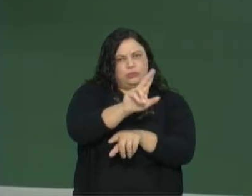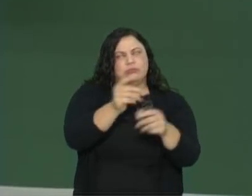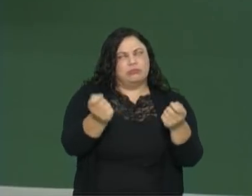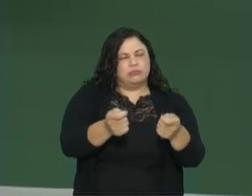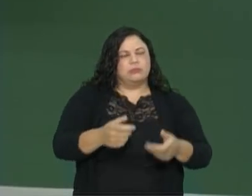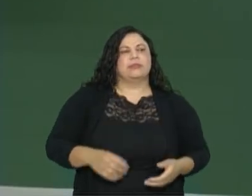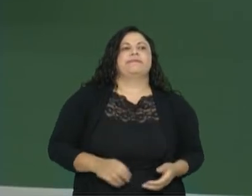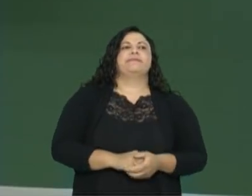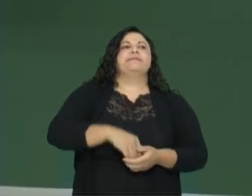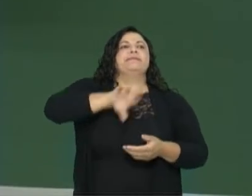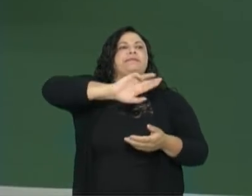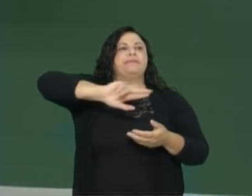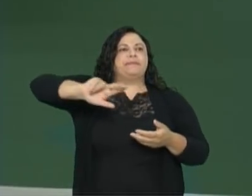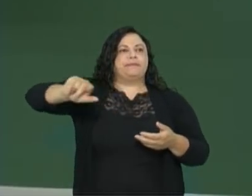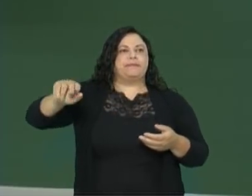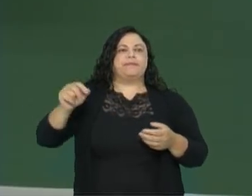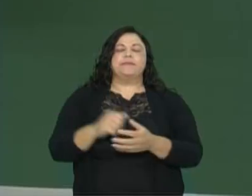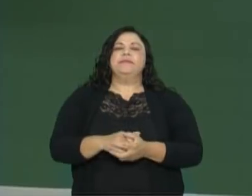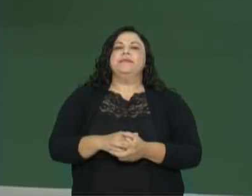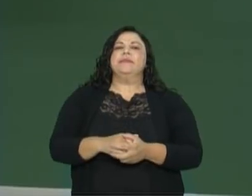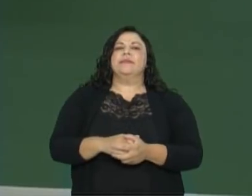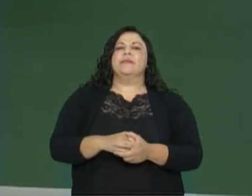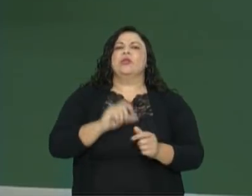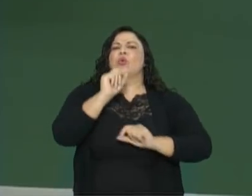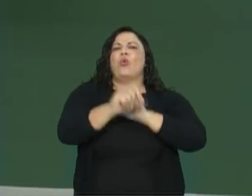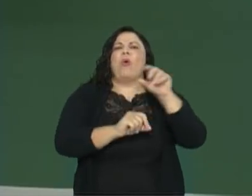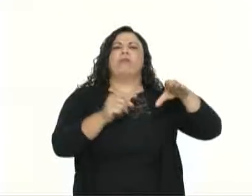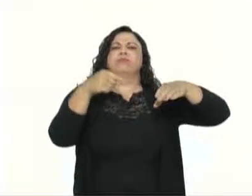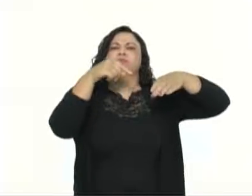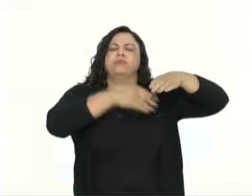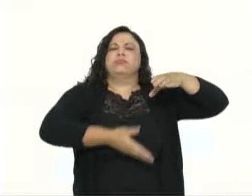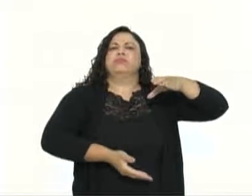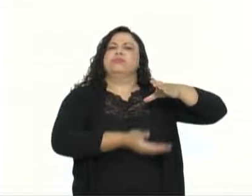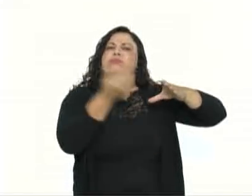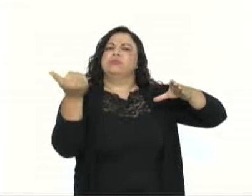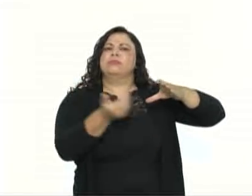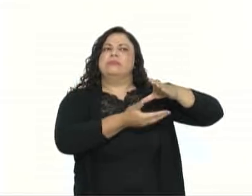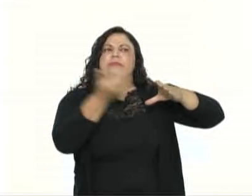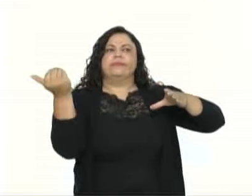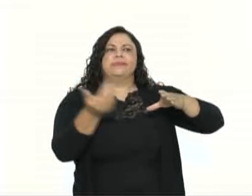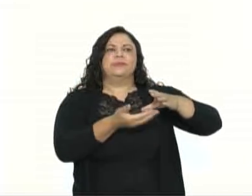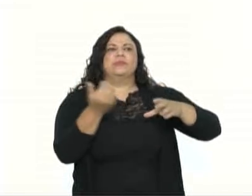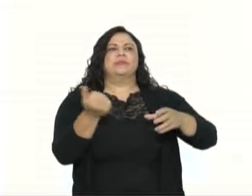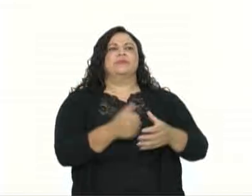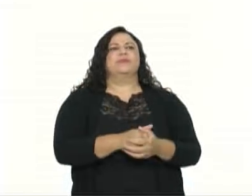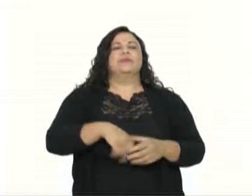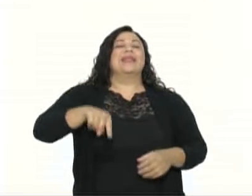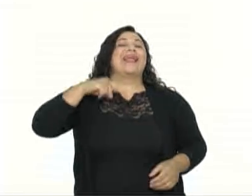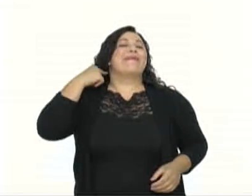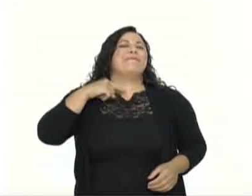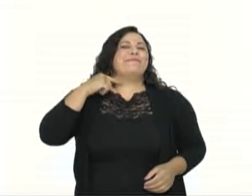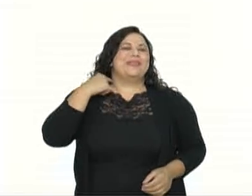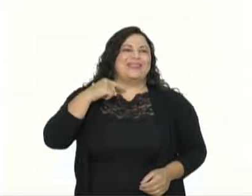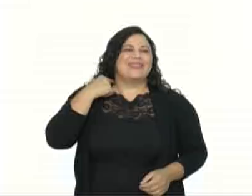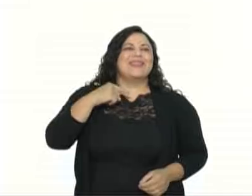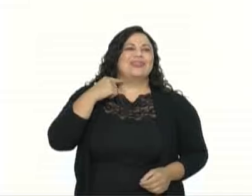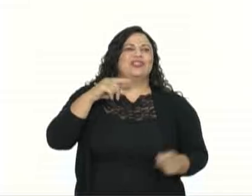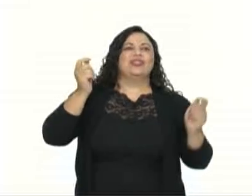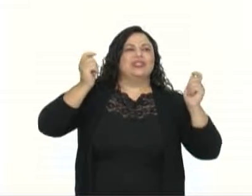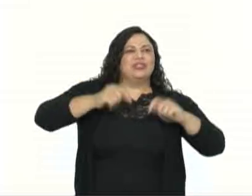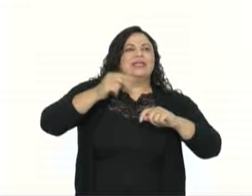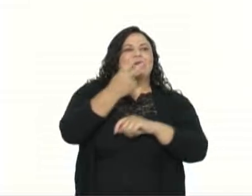columbita, em Araxá, Minas Gerais. Os depósitos de pirocloro contêm 2,3%